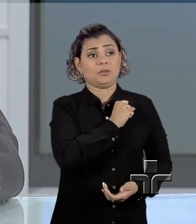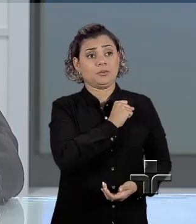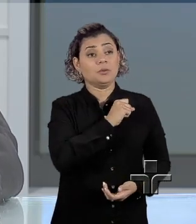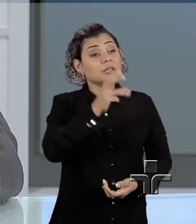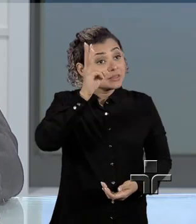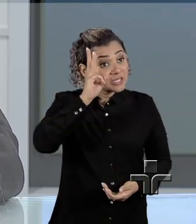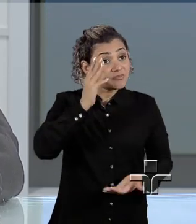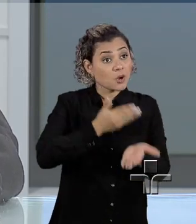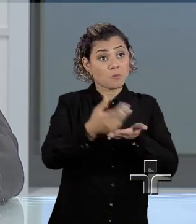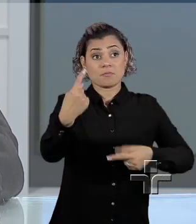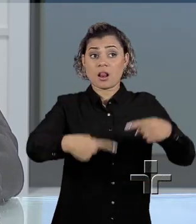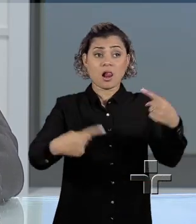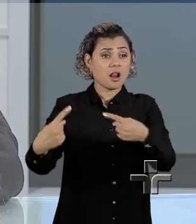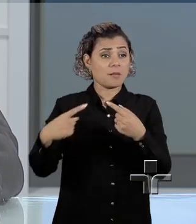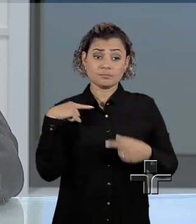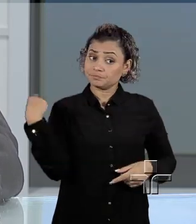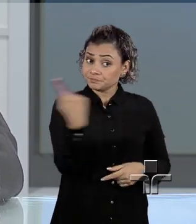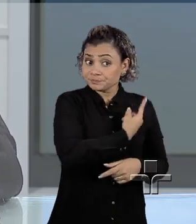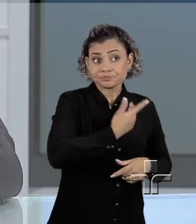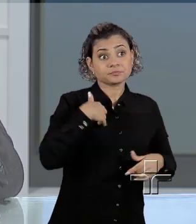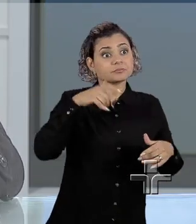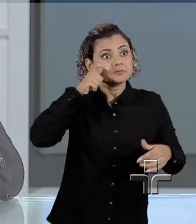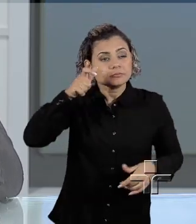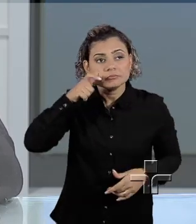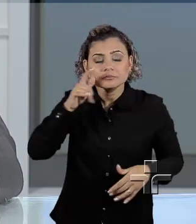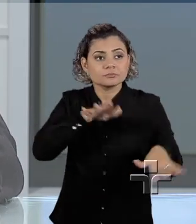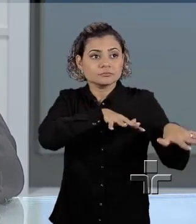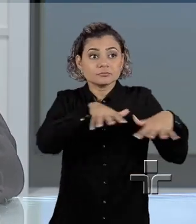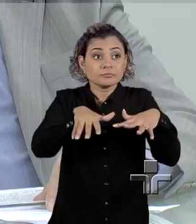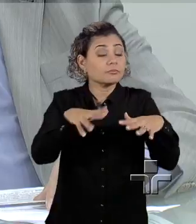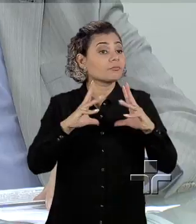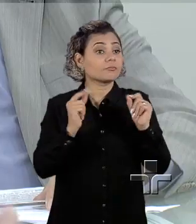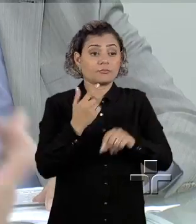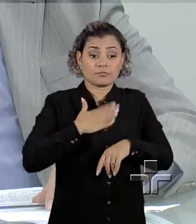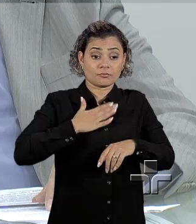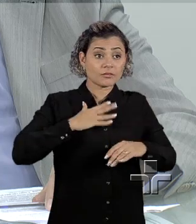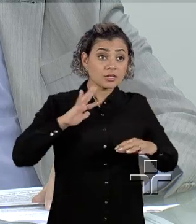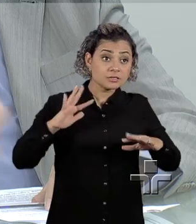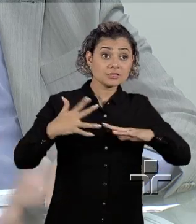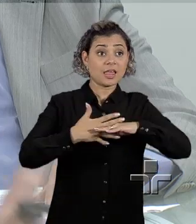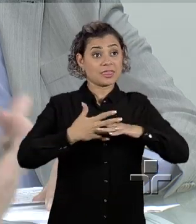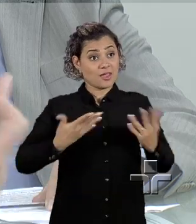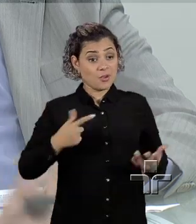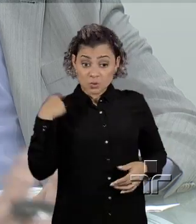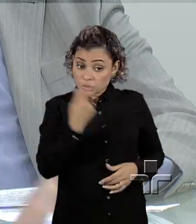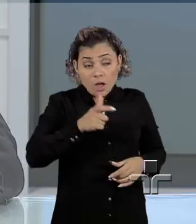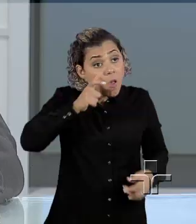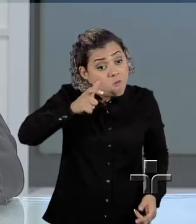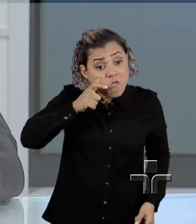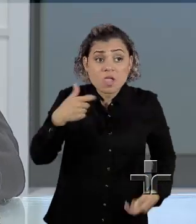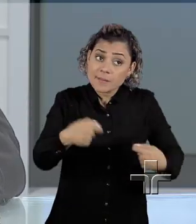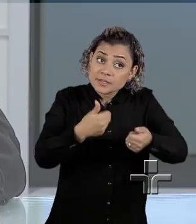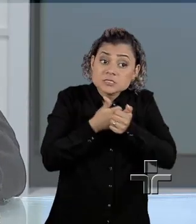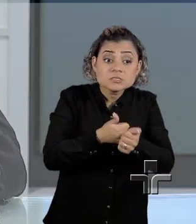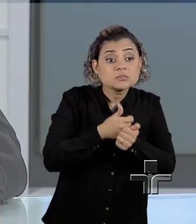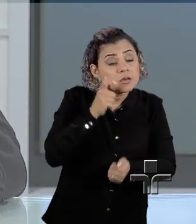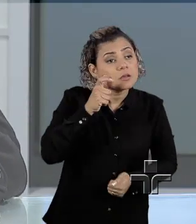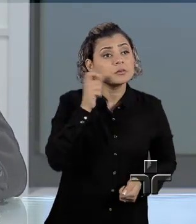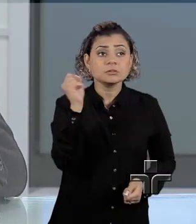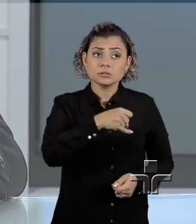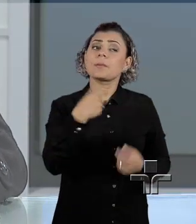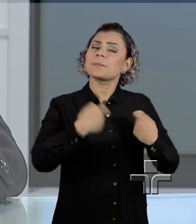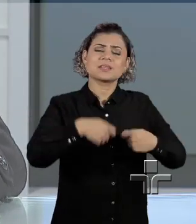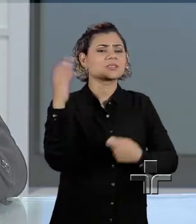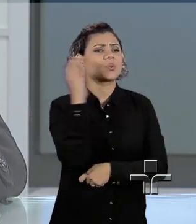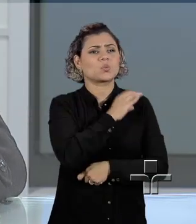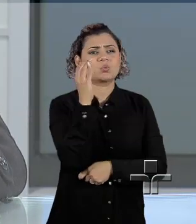as discussões. Todos nós, espectadores, todos nós, cidadãos, temos que estar de olho no que vai acontecer. Tem que ser